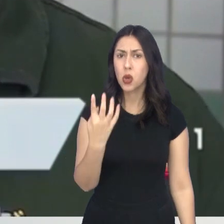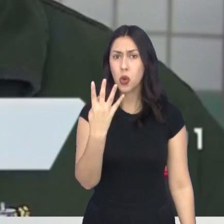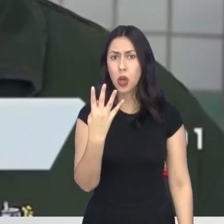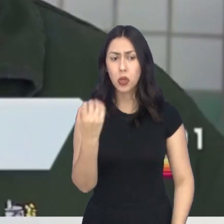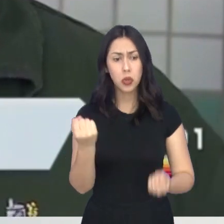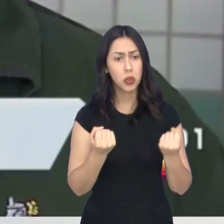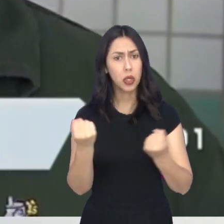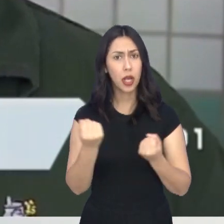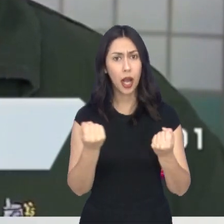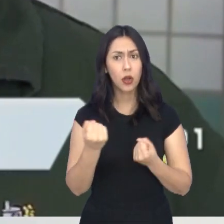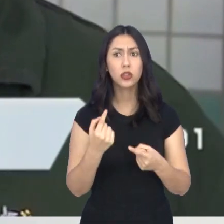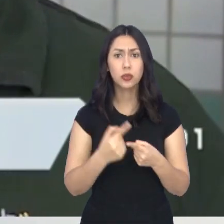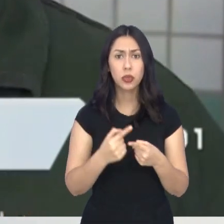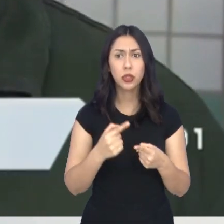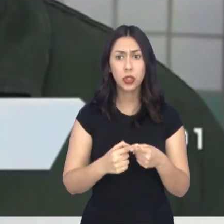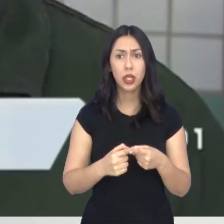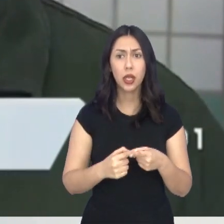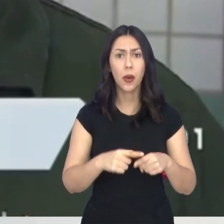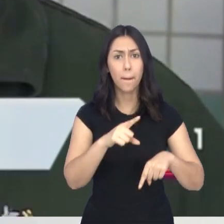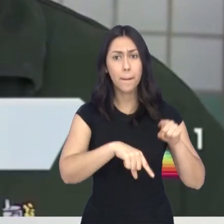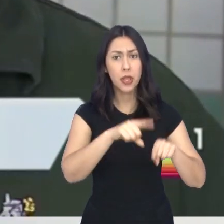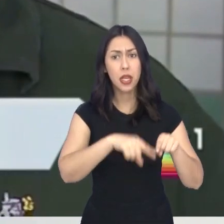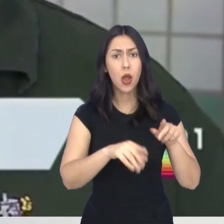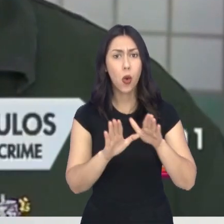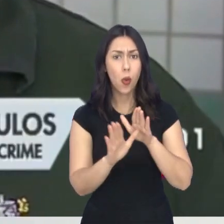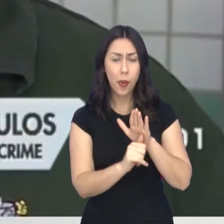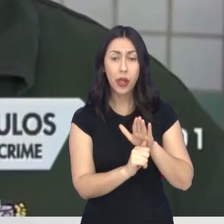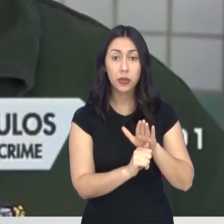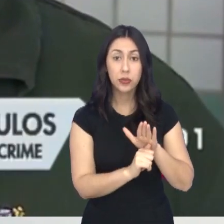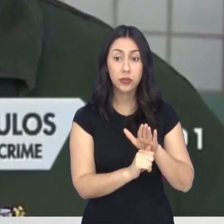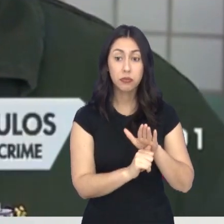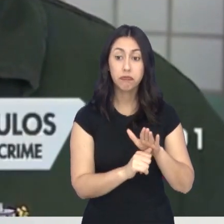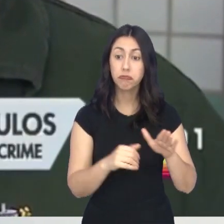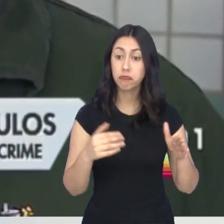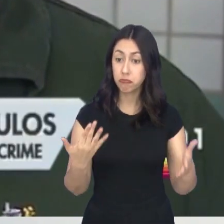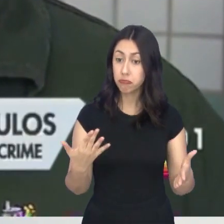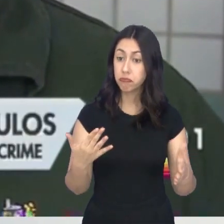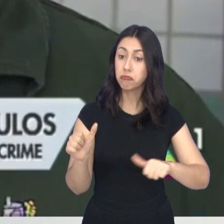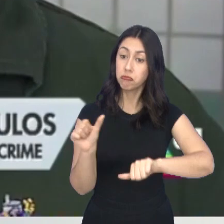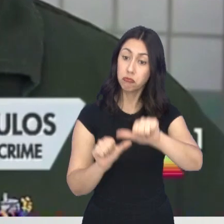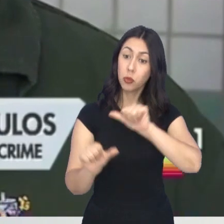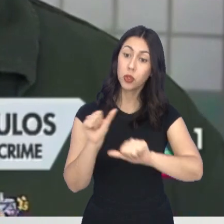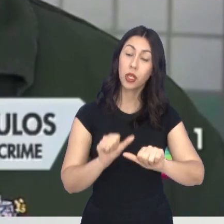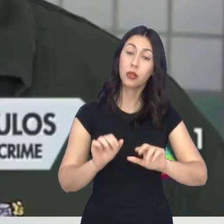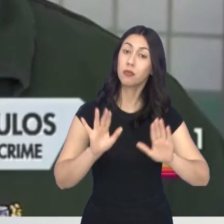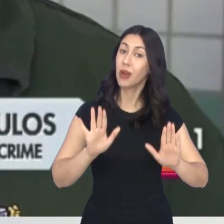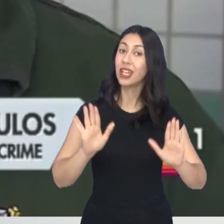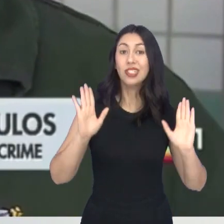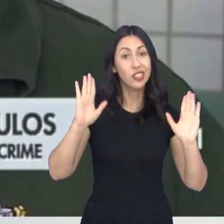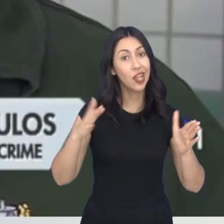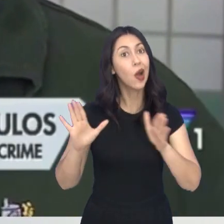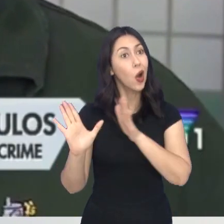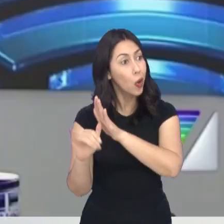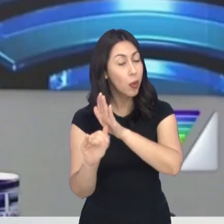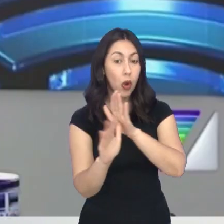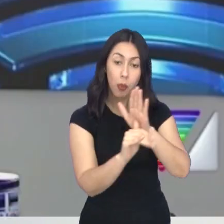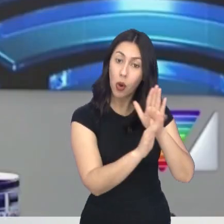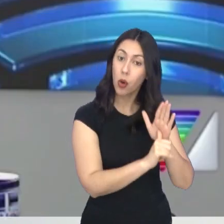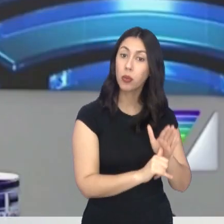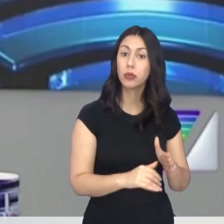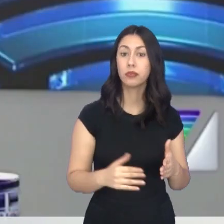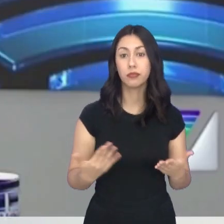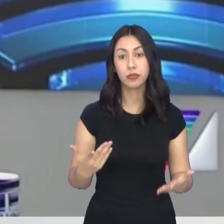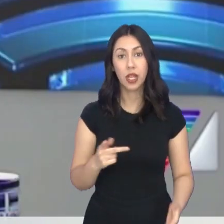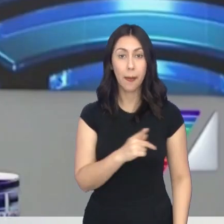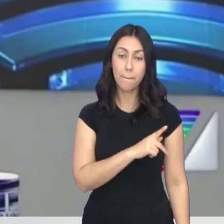carros que foram roubados na rua mesmo, tá? E foram feitos a troca, mas infelizmente está virando comum em São José dos Campos acontecer isso. O militar